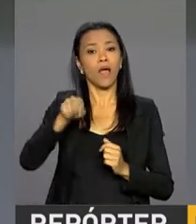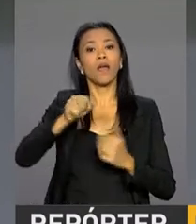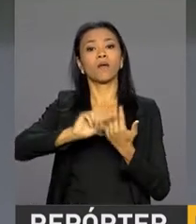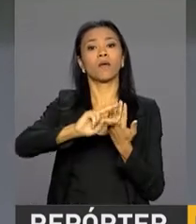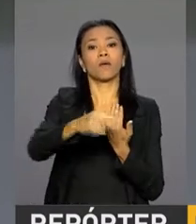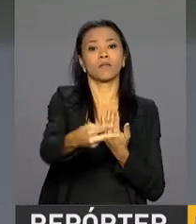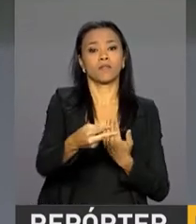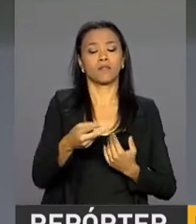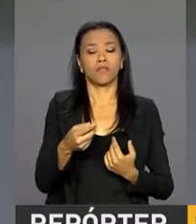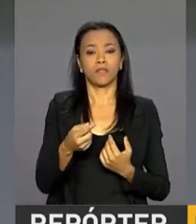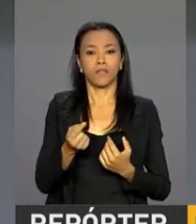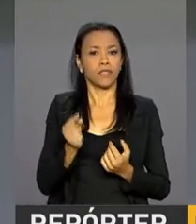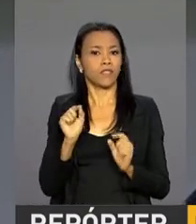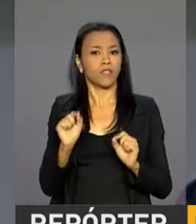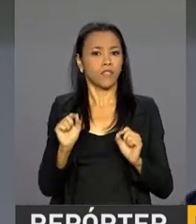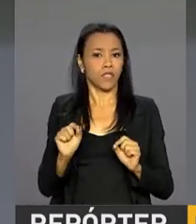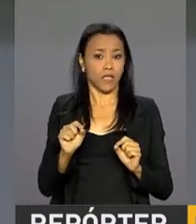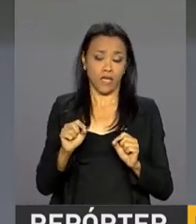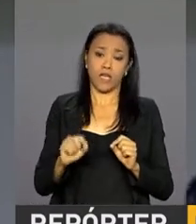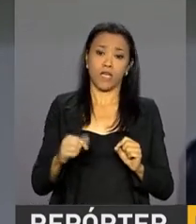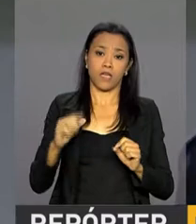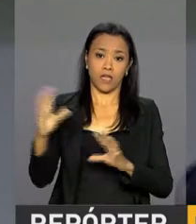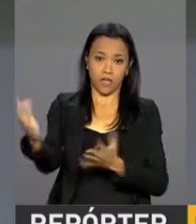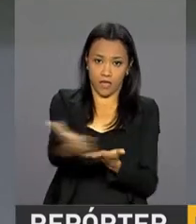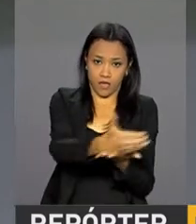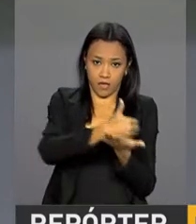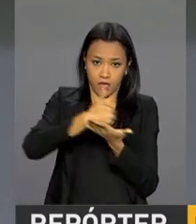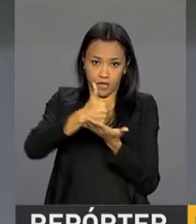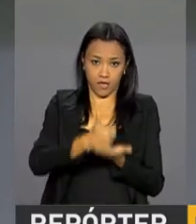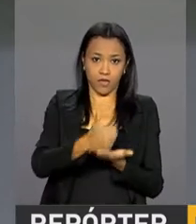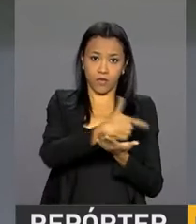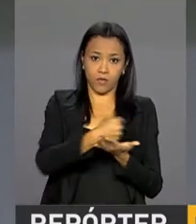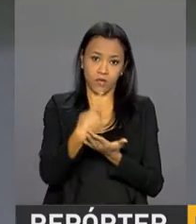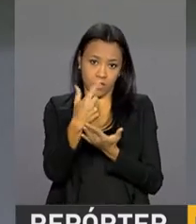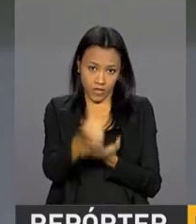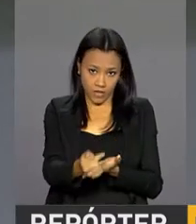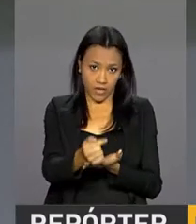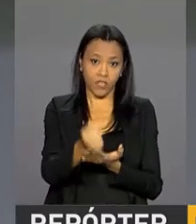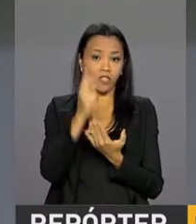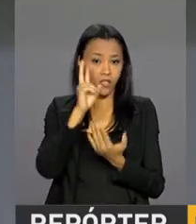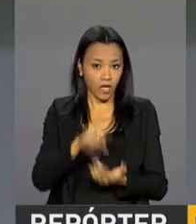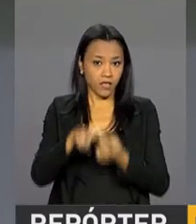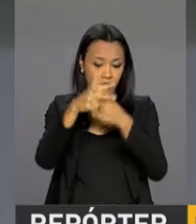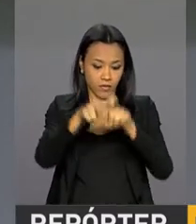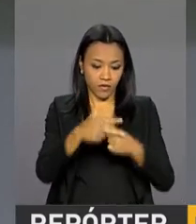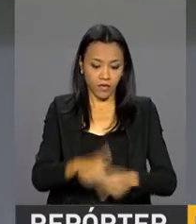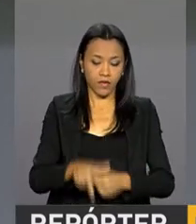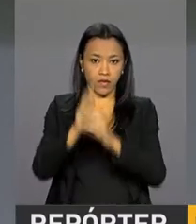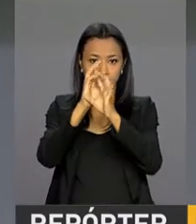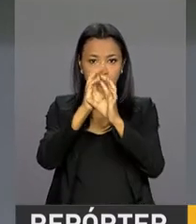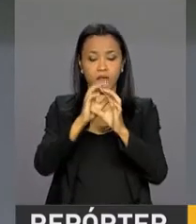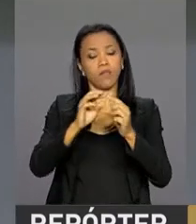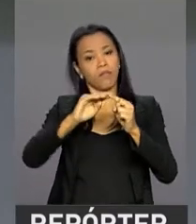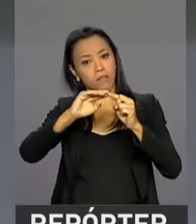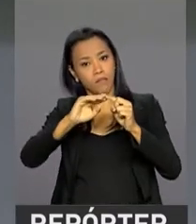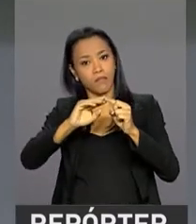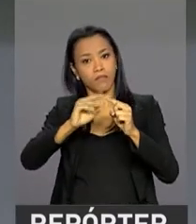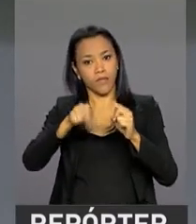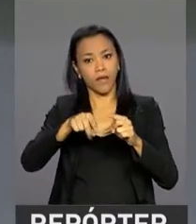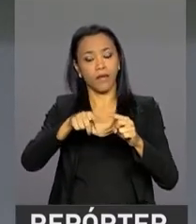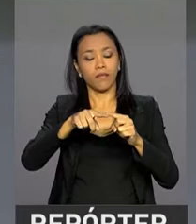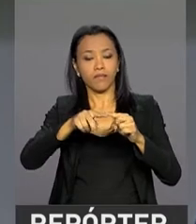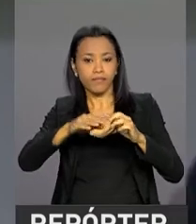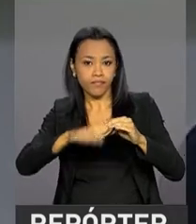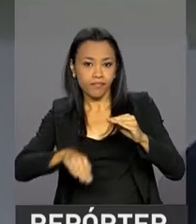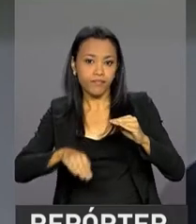principalmente, do fato de que a receita de 2017 também está sendo revisada para baixo e de que